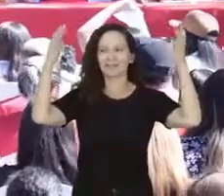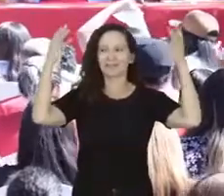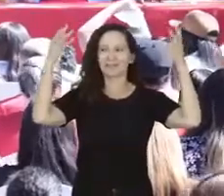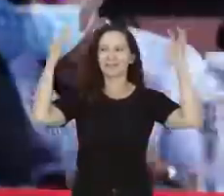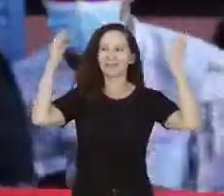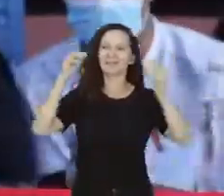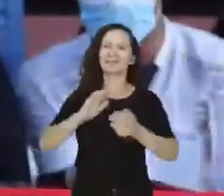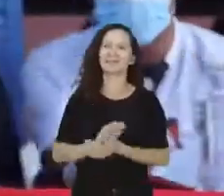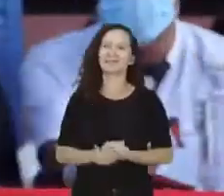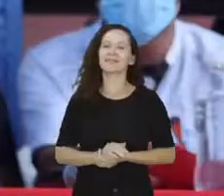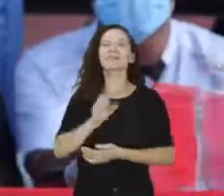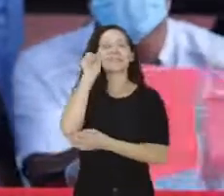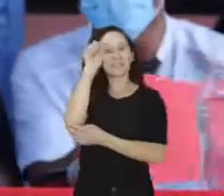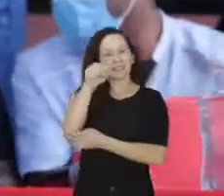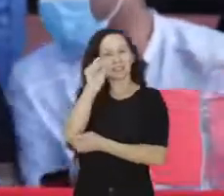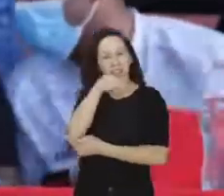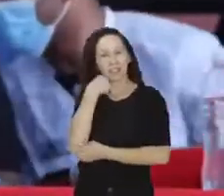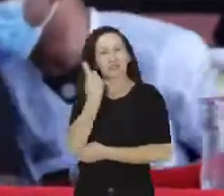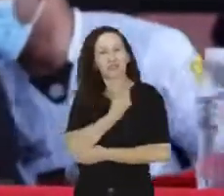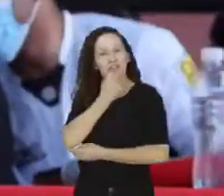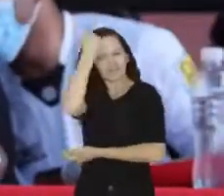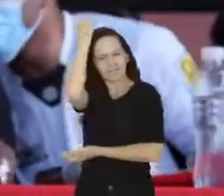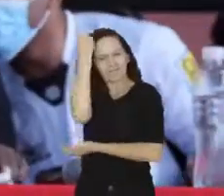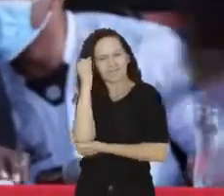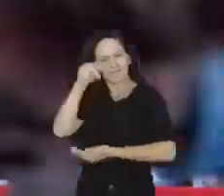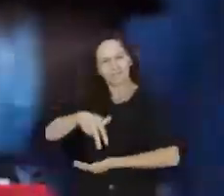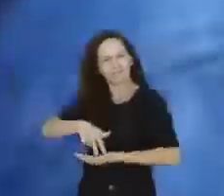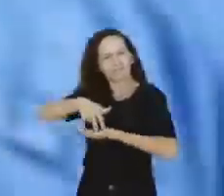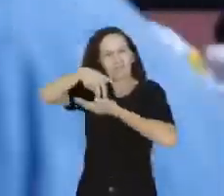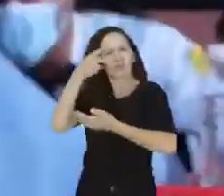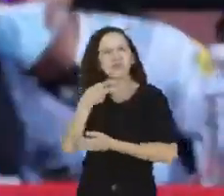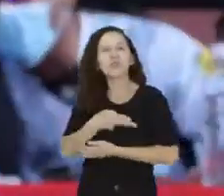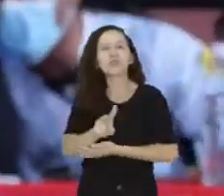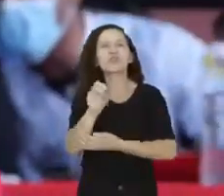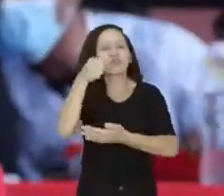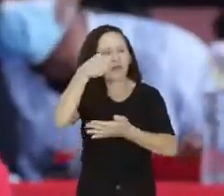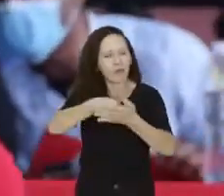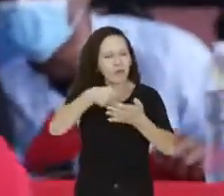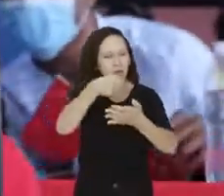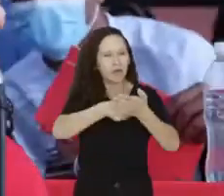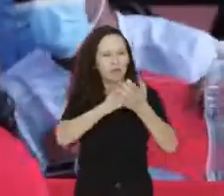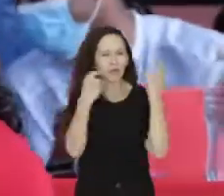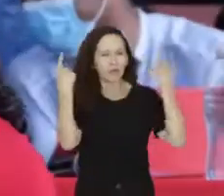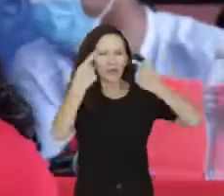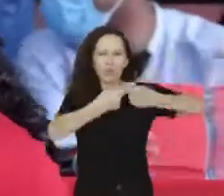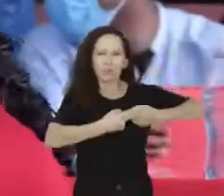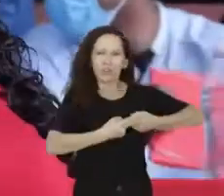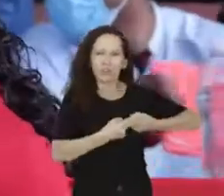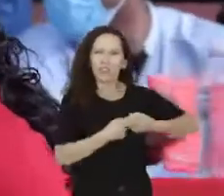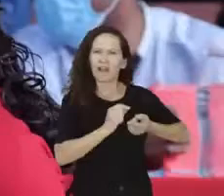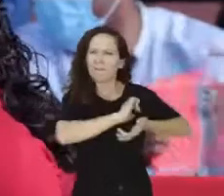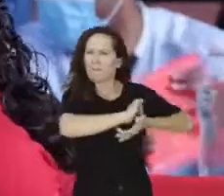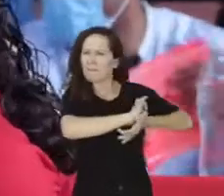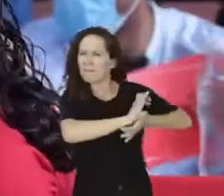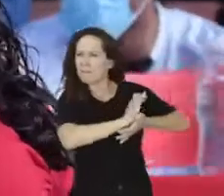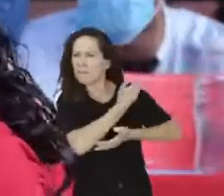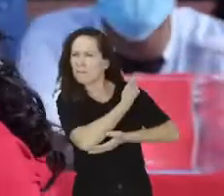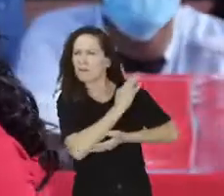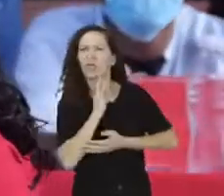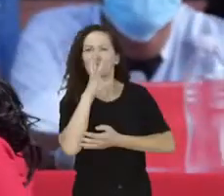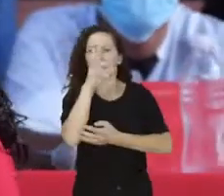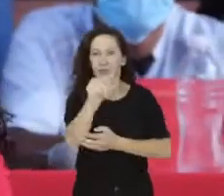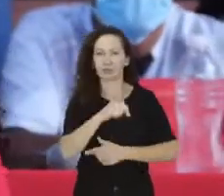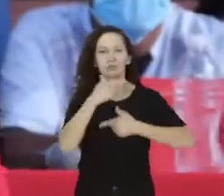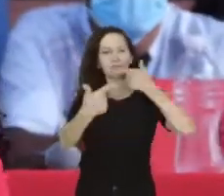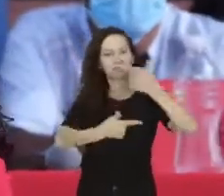Sim, nós resistimos e vamos continuar lutando para combater toda e qualquer forma de opressão, e trabalhar para empoderar cada